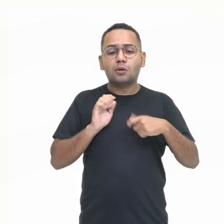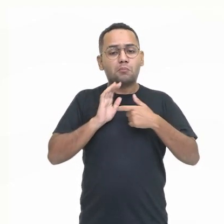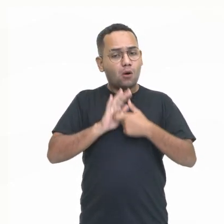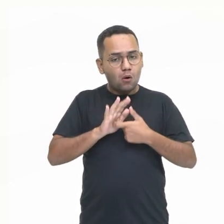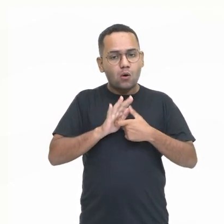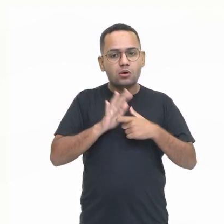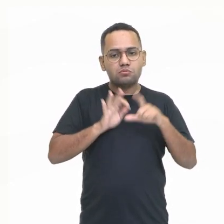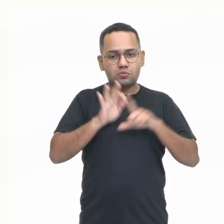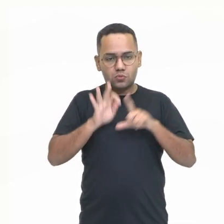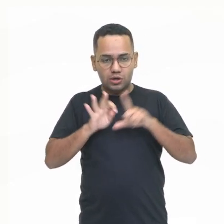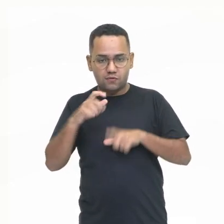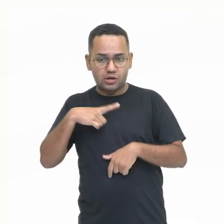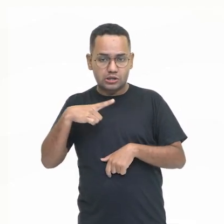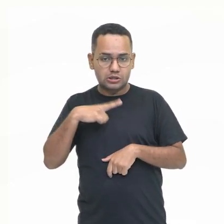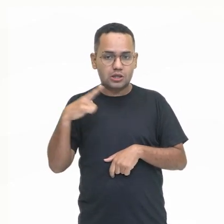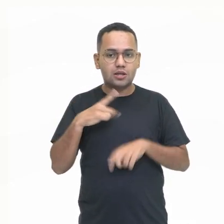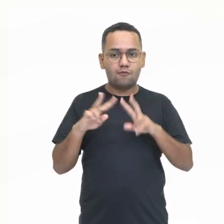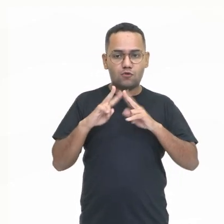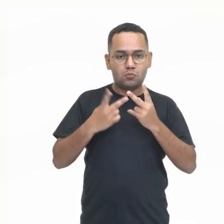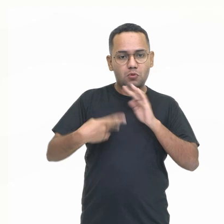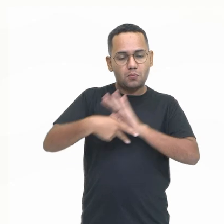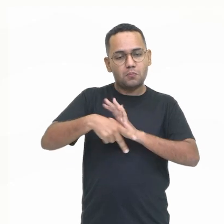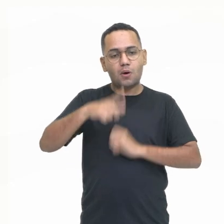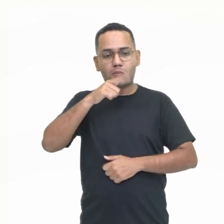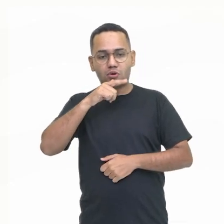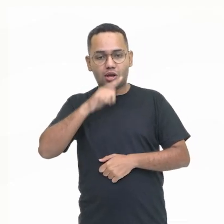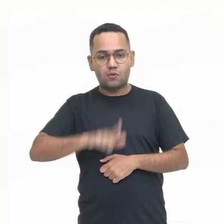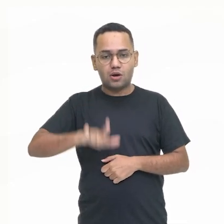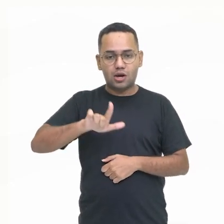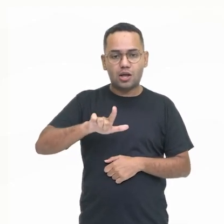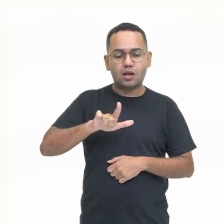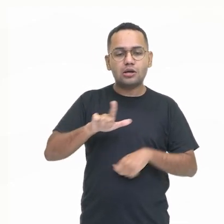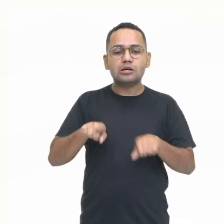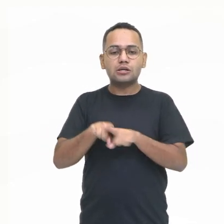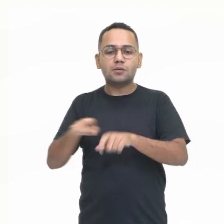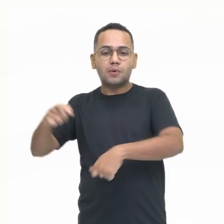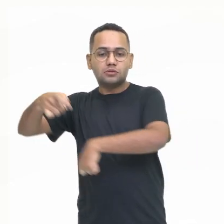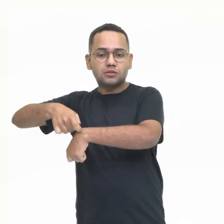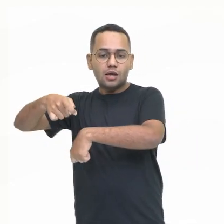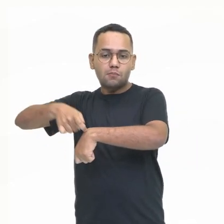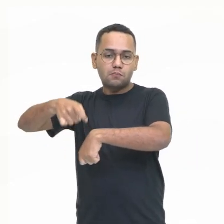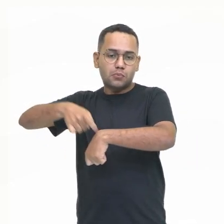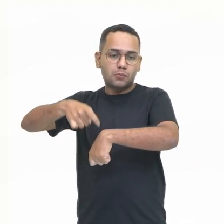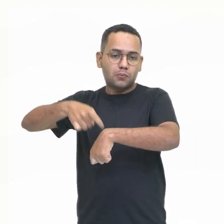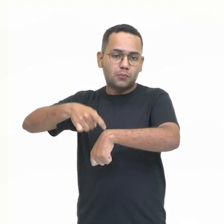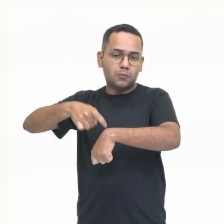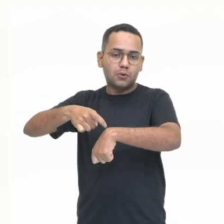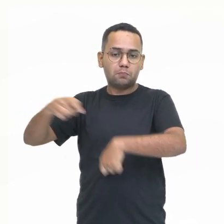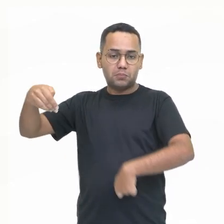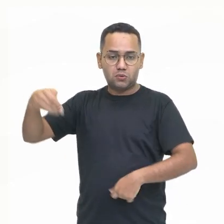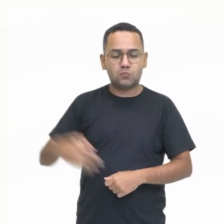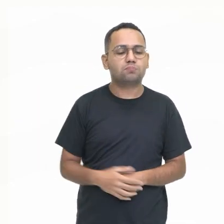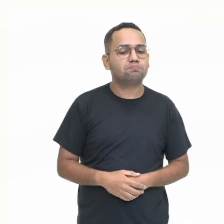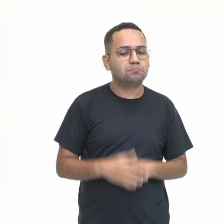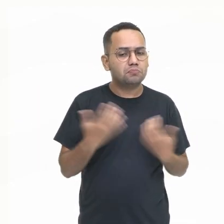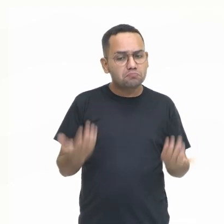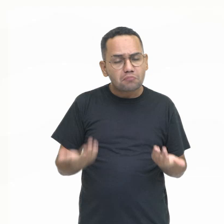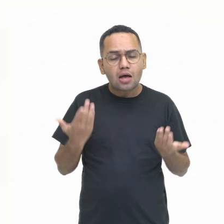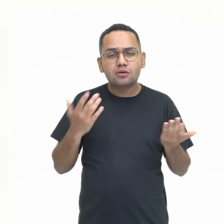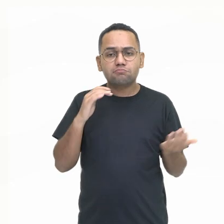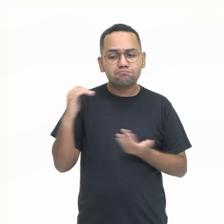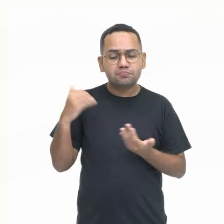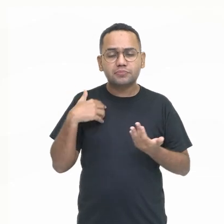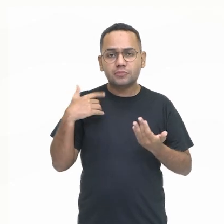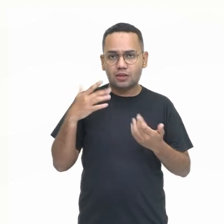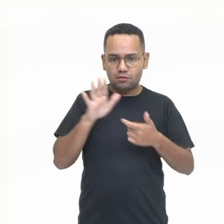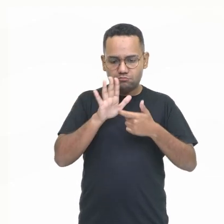de água em litros em função do tempo em minutos. O gráfico a seguir mostra a evolução da quantidade